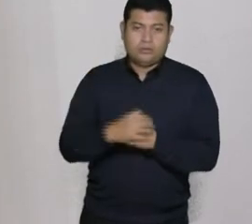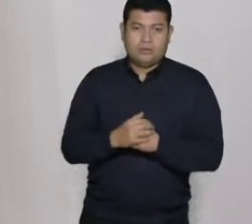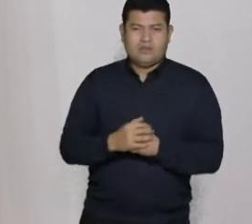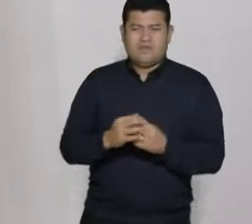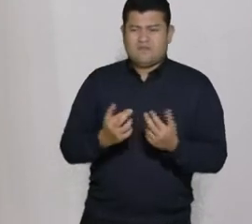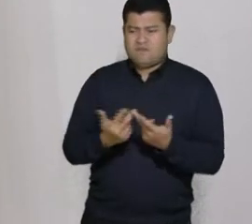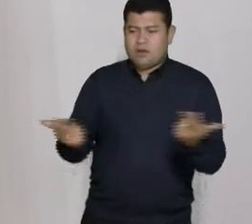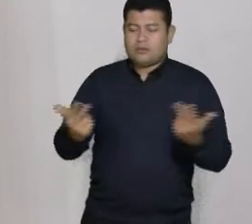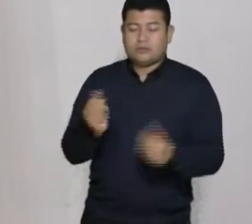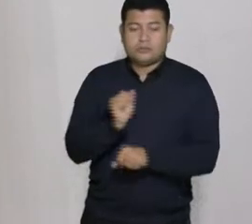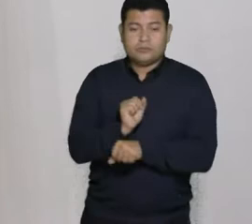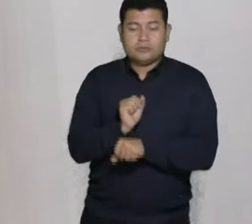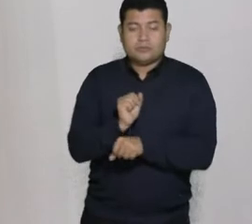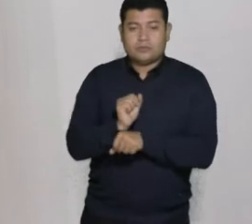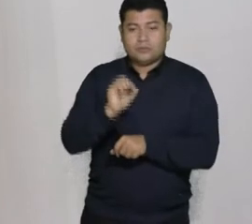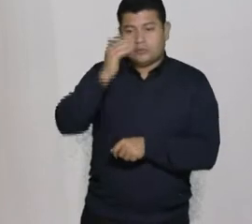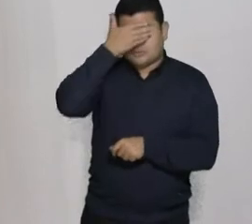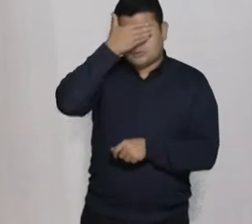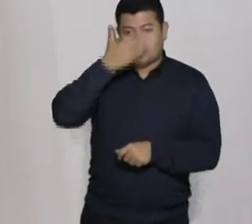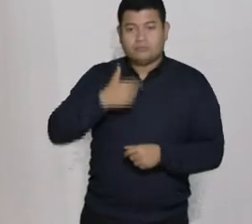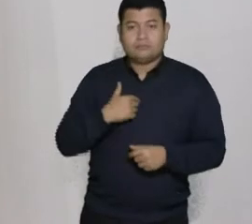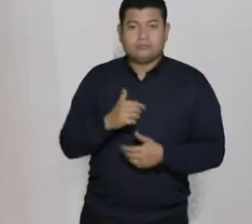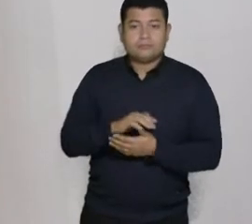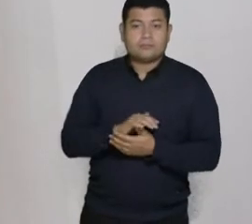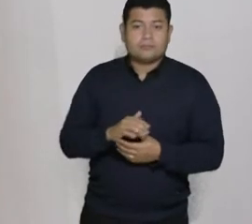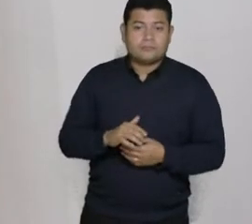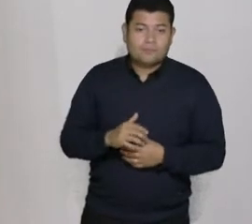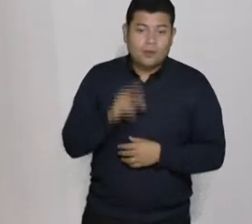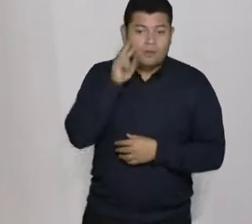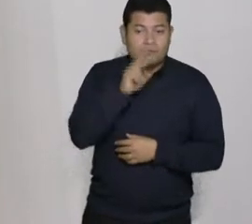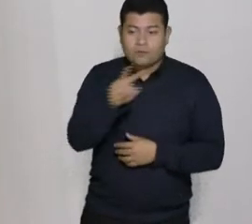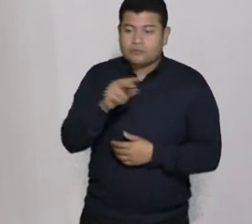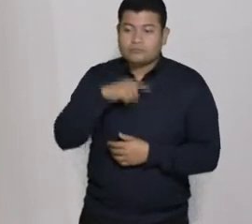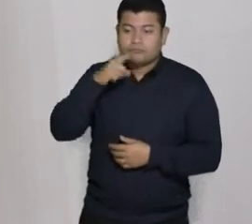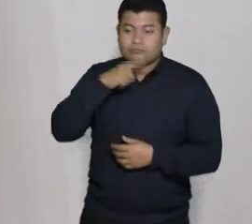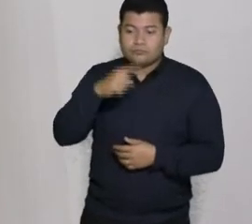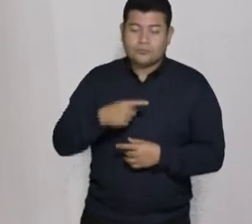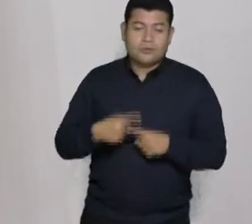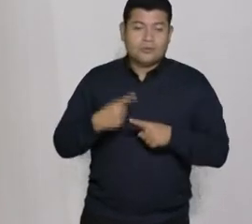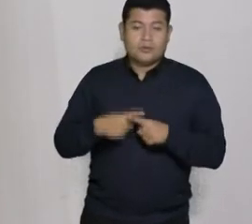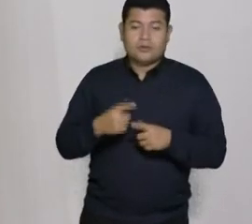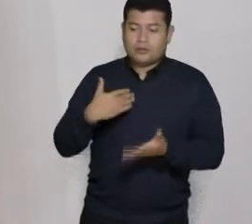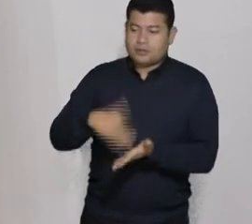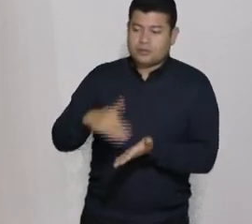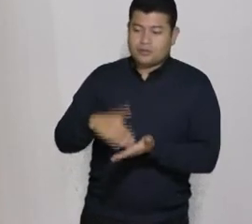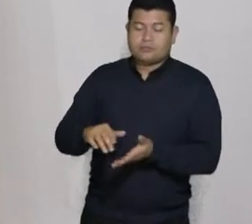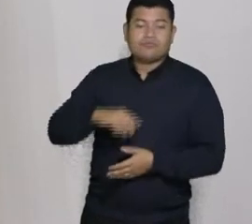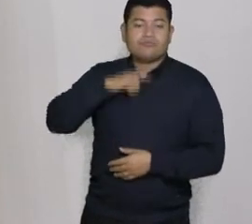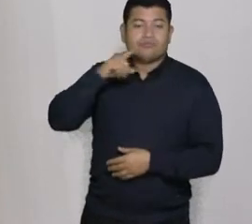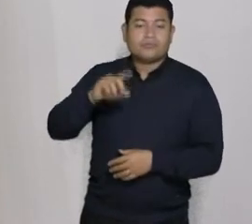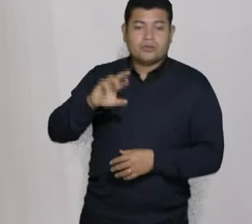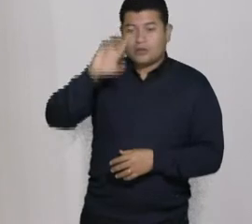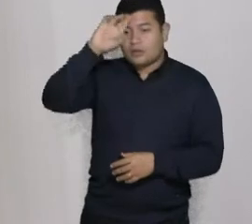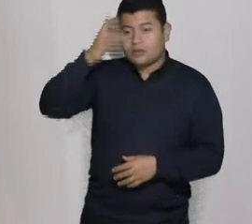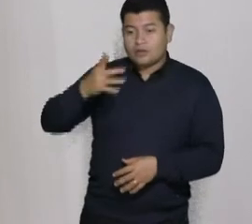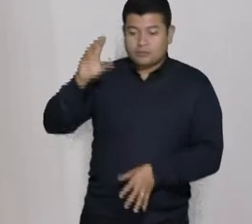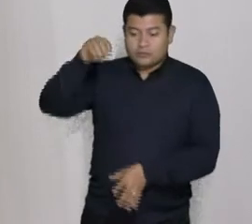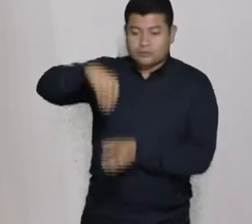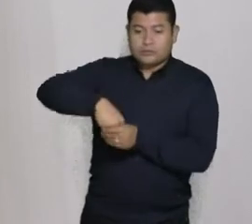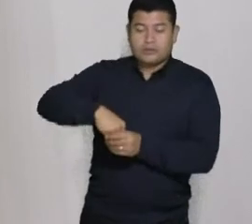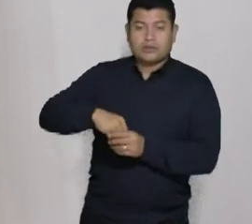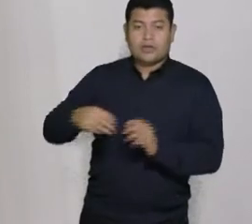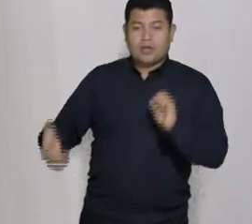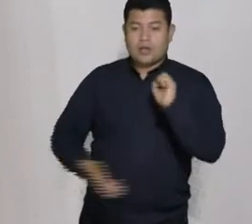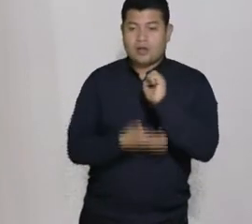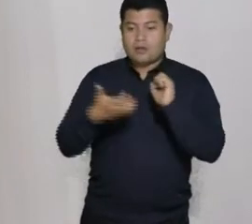enxergar porque uma secretaria não consegue se resolver internamente com a sua própria burocracia